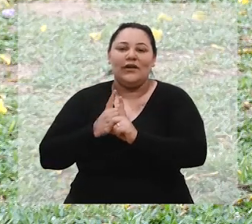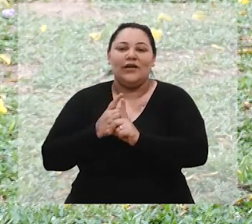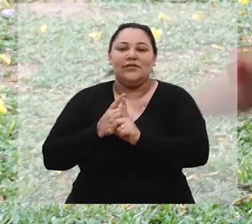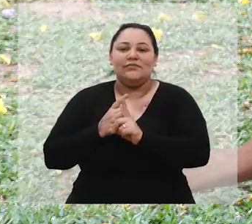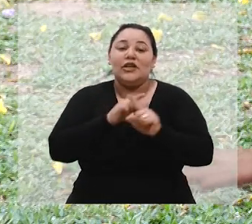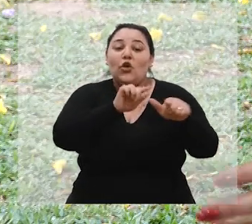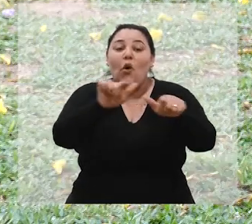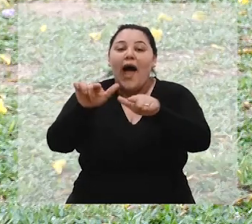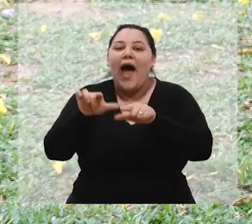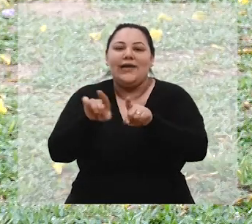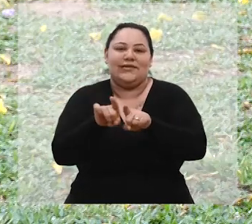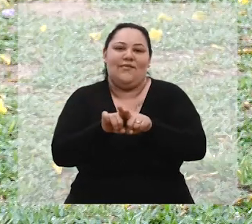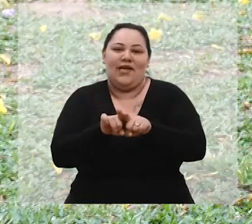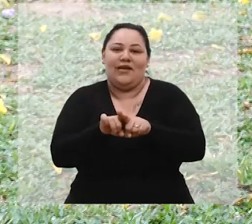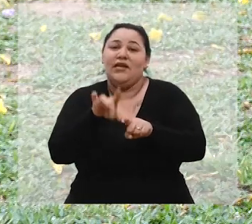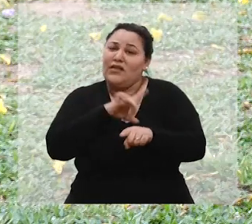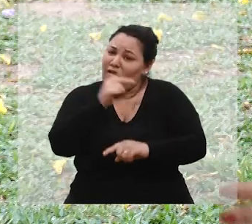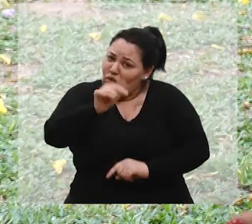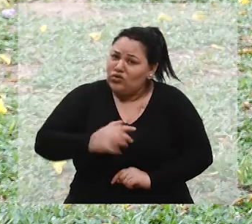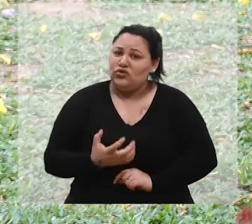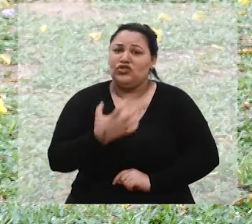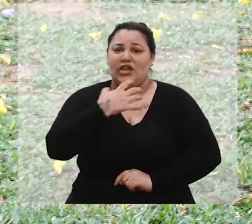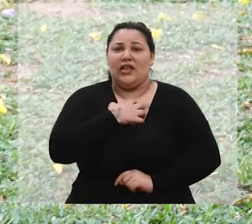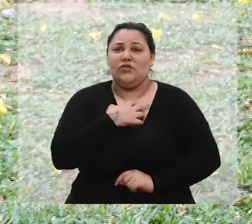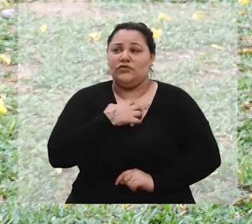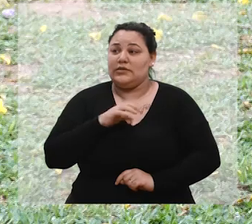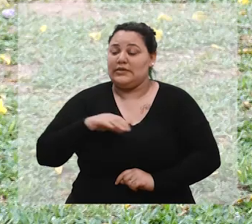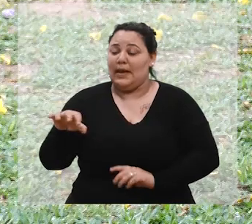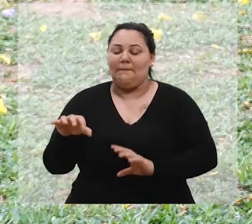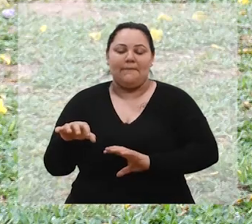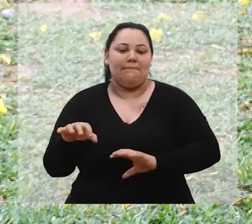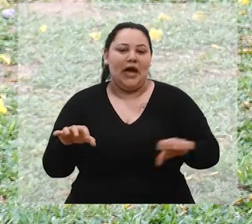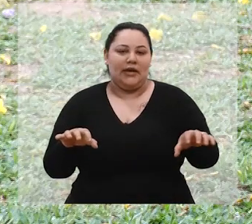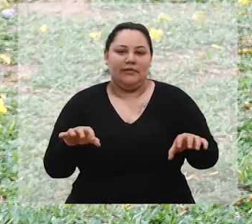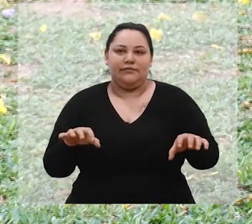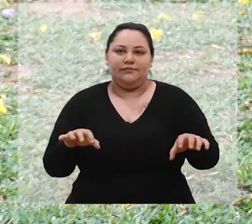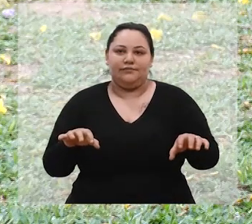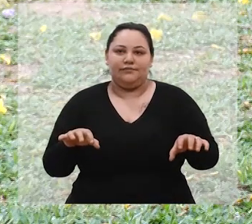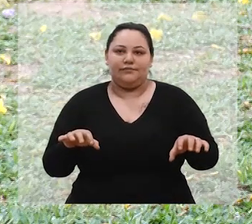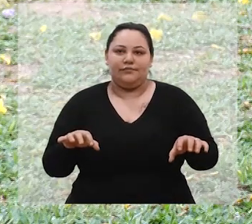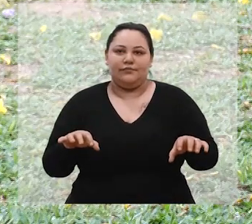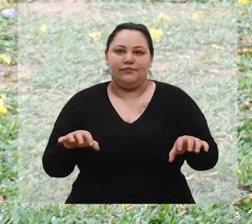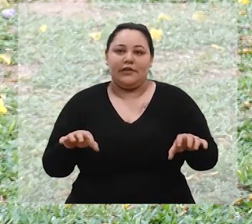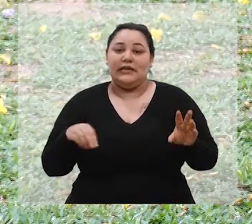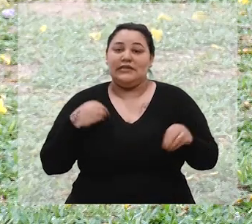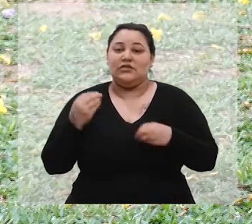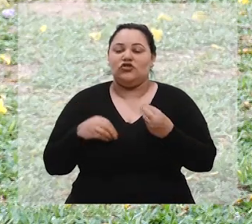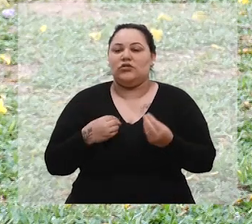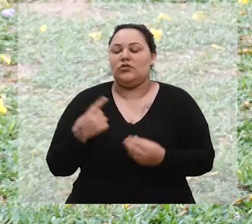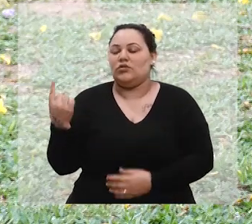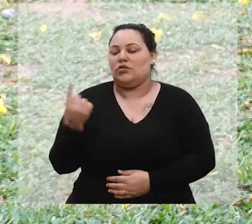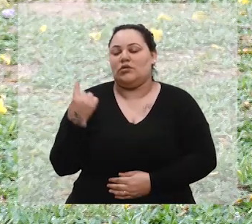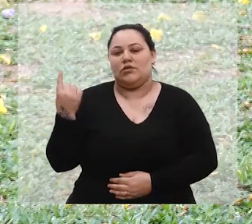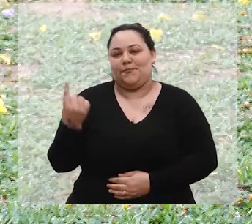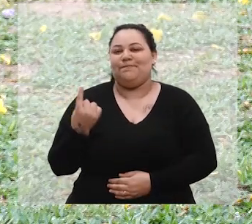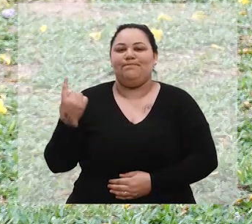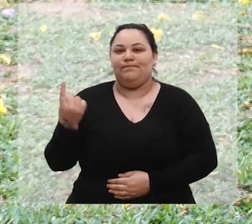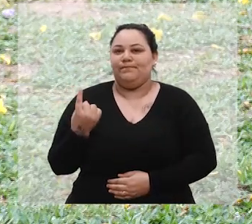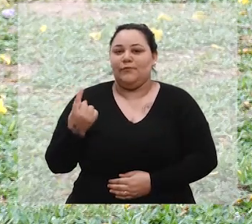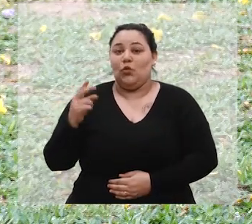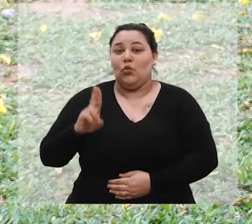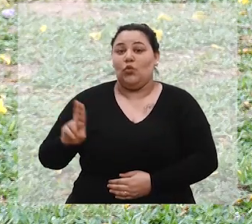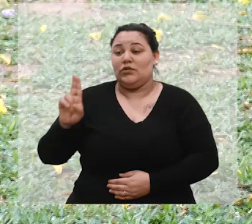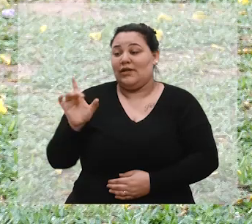né? E aí existe ainda uma outra forma de separar as coisas, que é a tal da solitude, né? Então, às vezes, o uso da